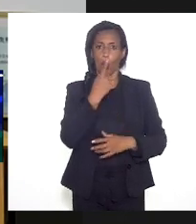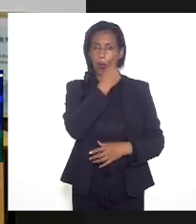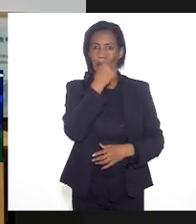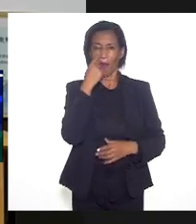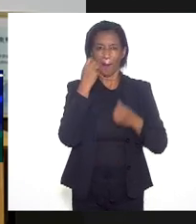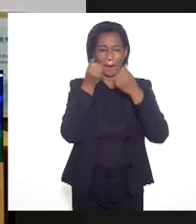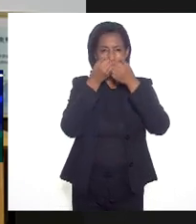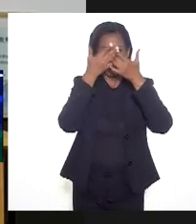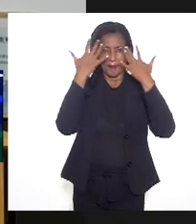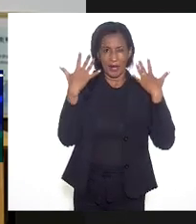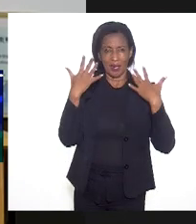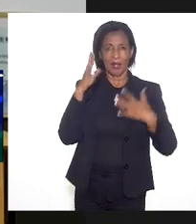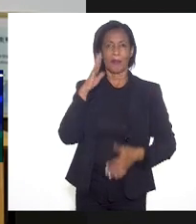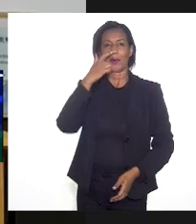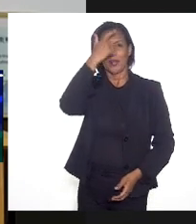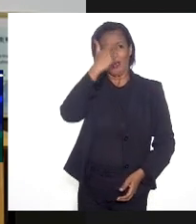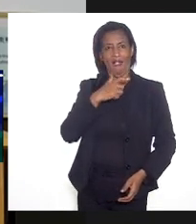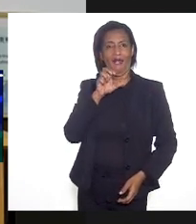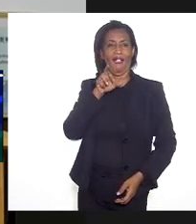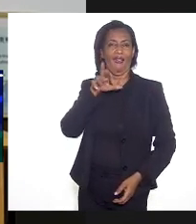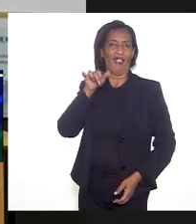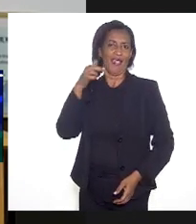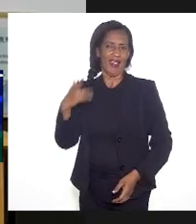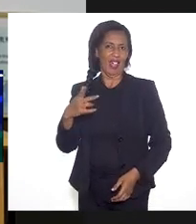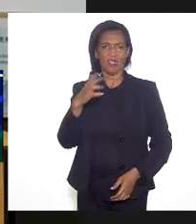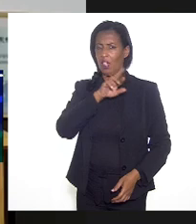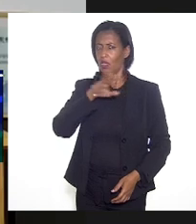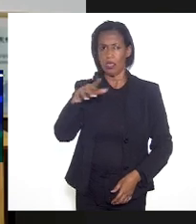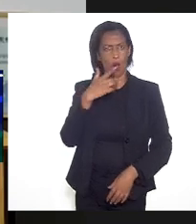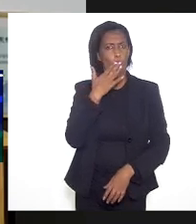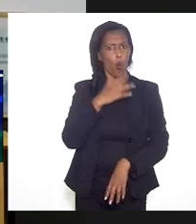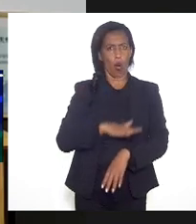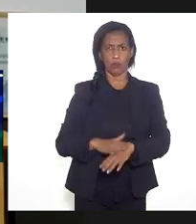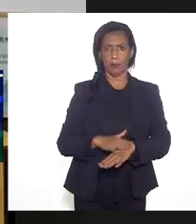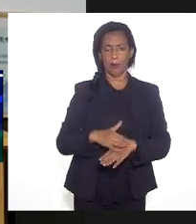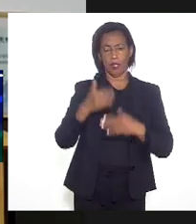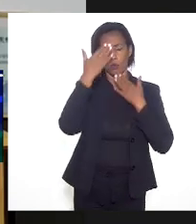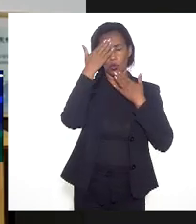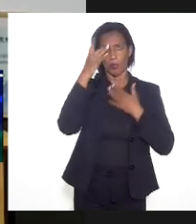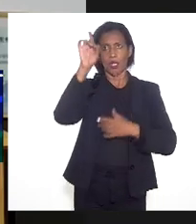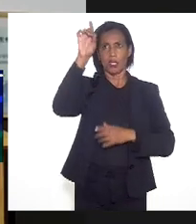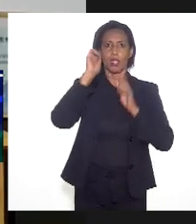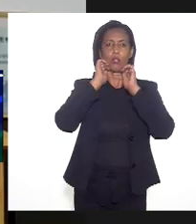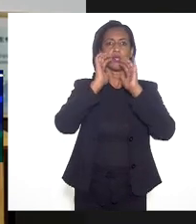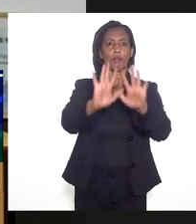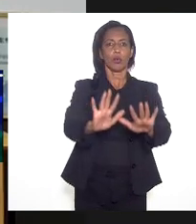olhos, pelo seu caráter e não pela cor da sua pele. Muito obrigado e que Deus nos abençoe.